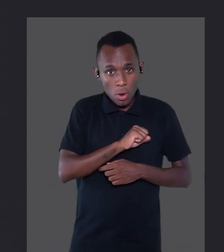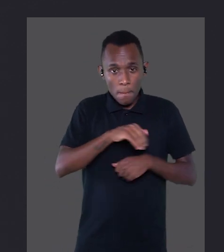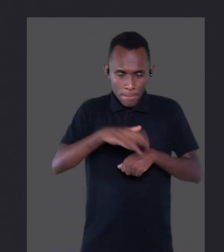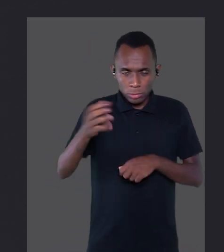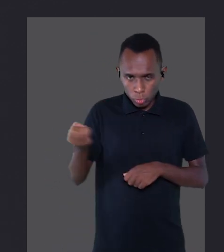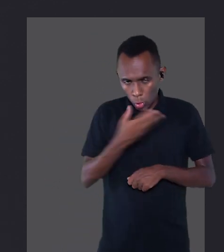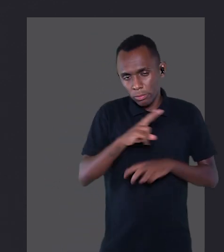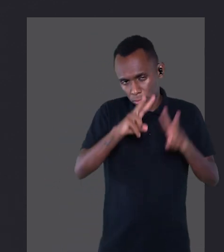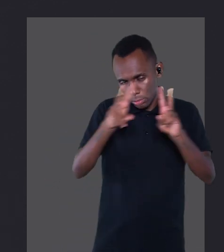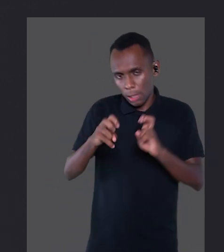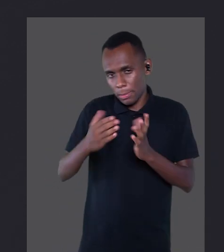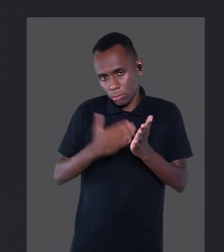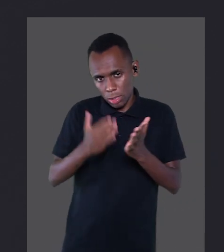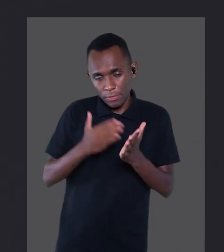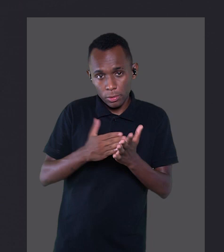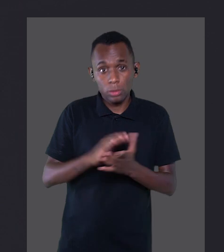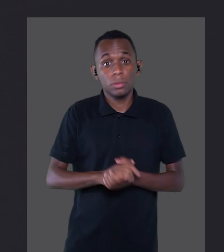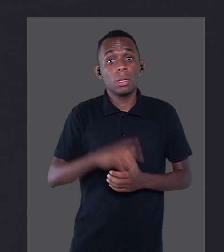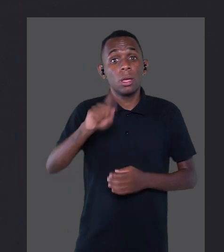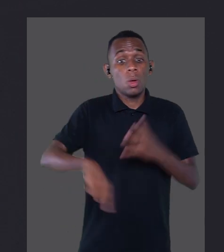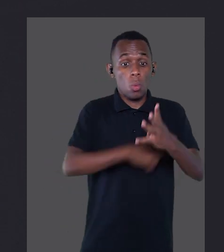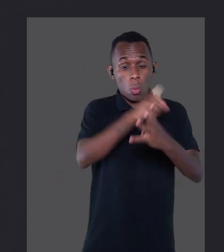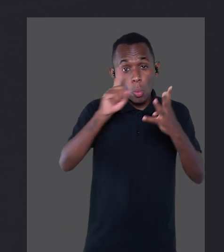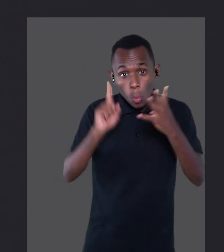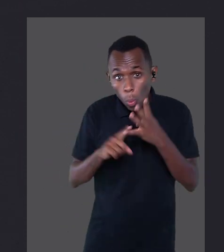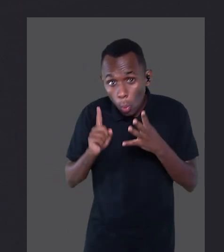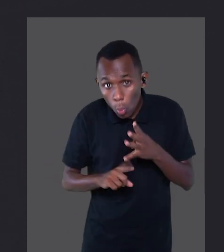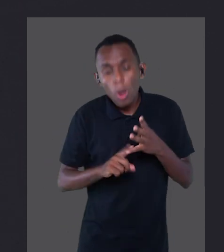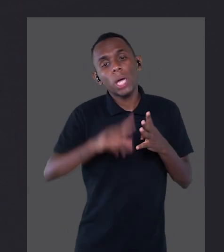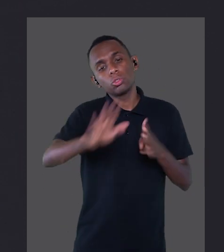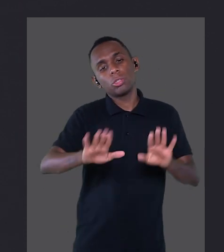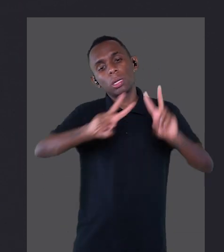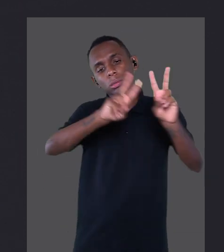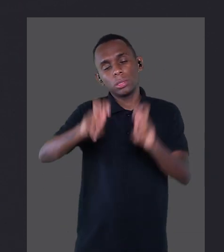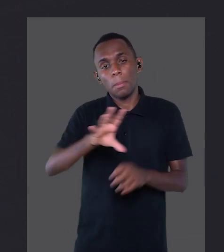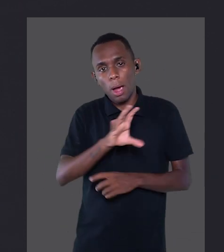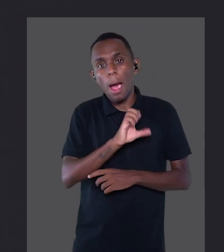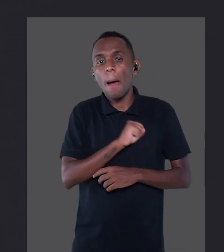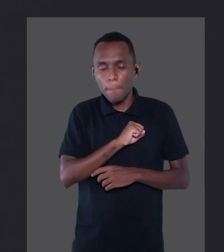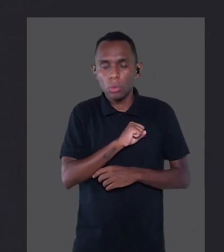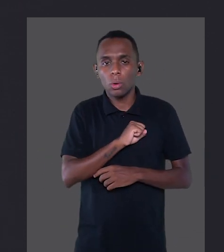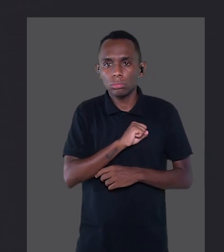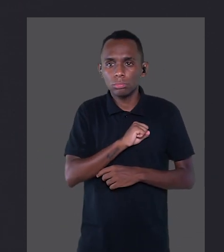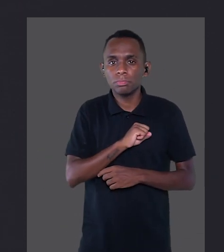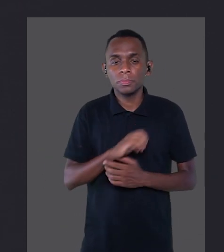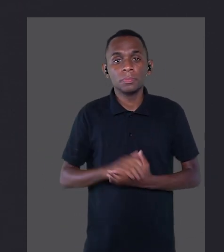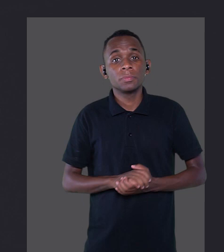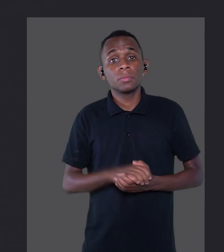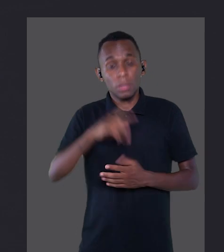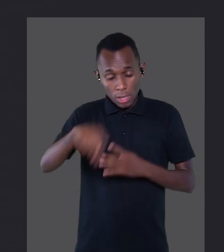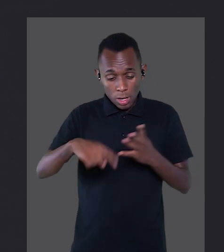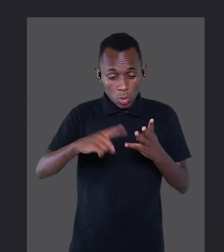mais novo, é o meu quarto romance, é o mais recente, saiu agora em agosto. É um